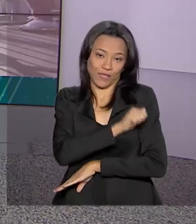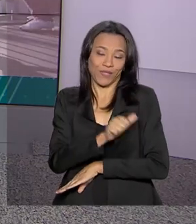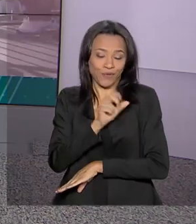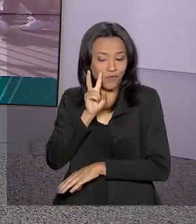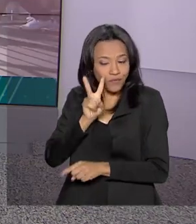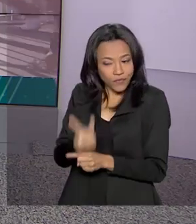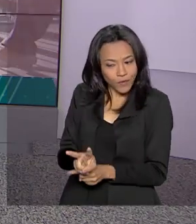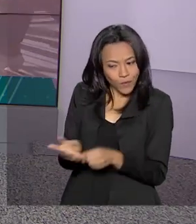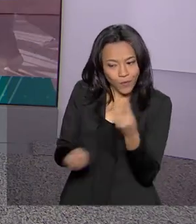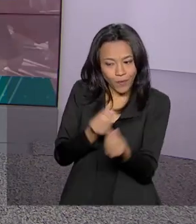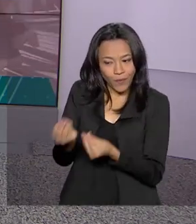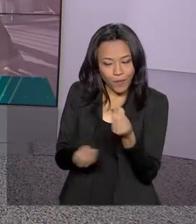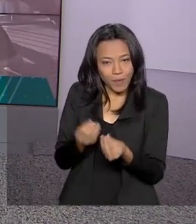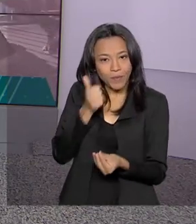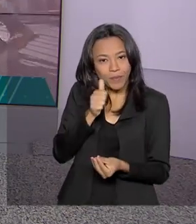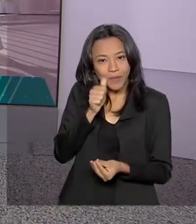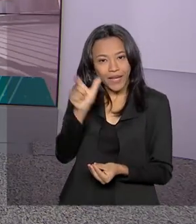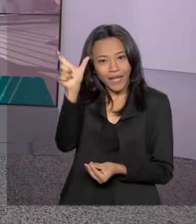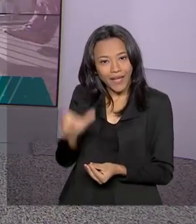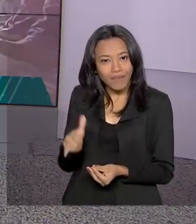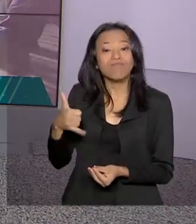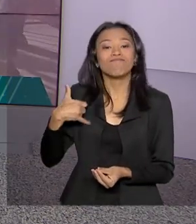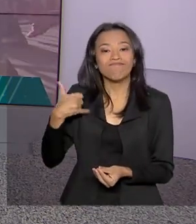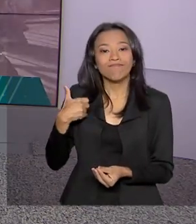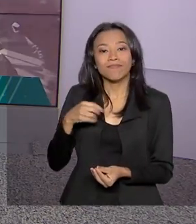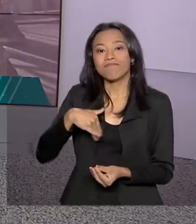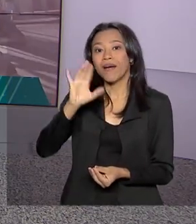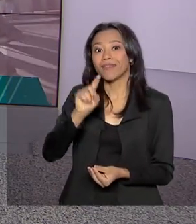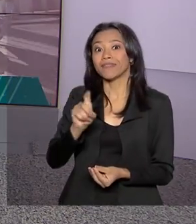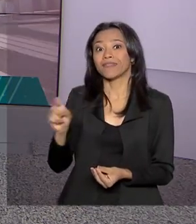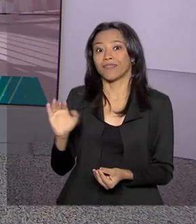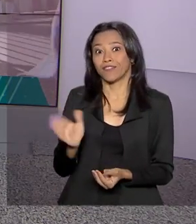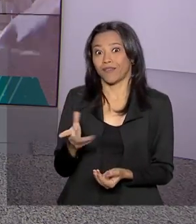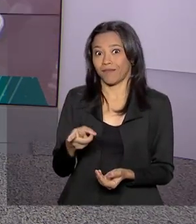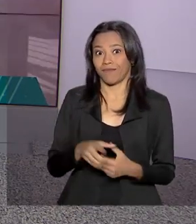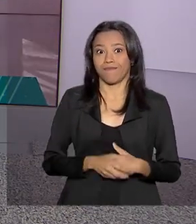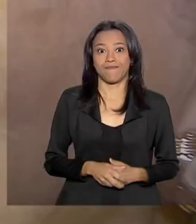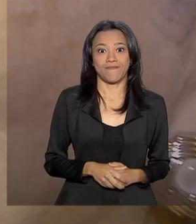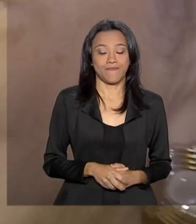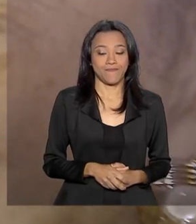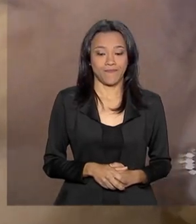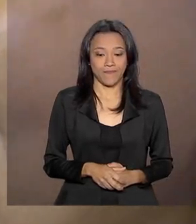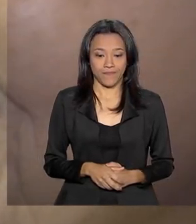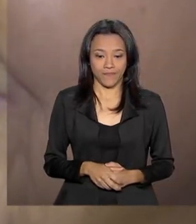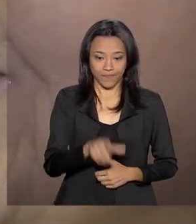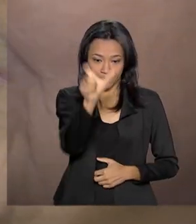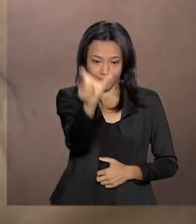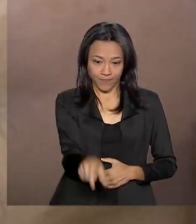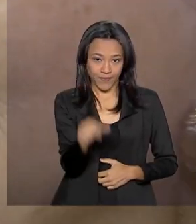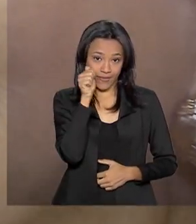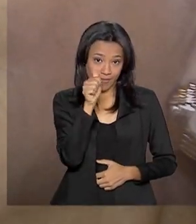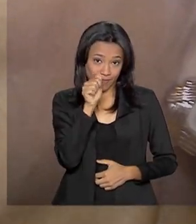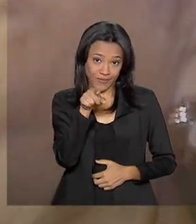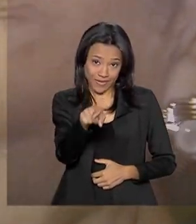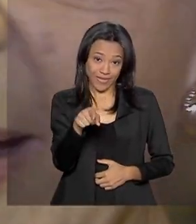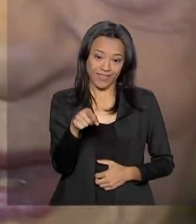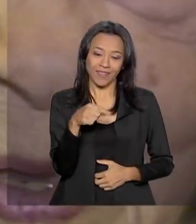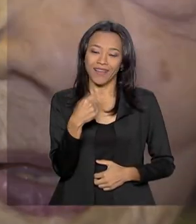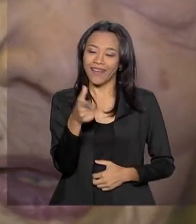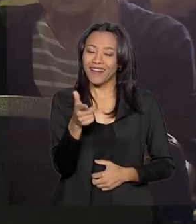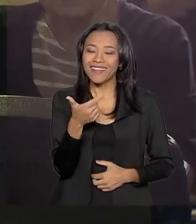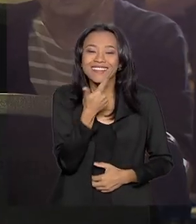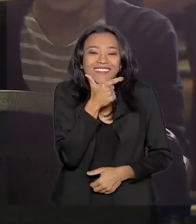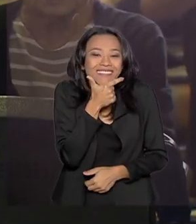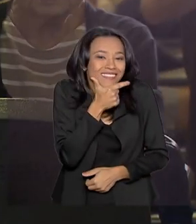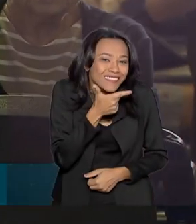de reforço muscular da dona Áurea, que já passou dos 100 anos de idade. Dona Áurea é uma senhora de sorriso